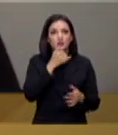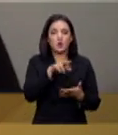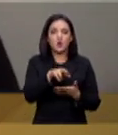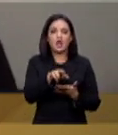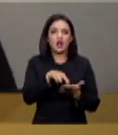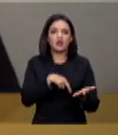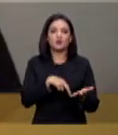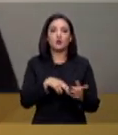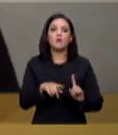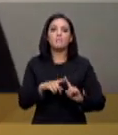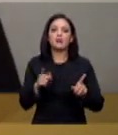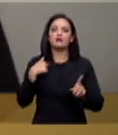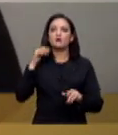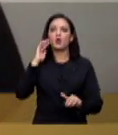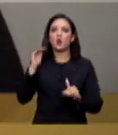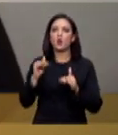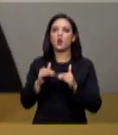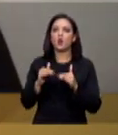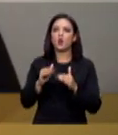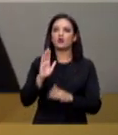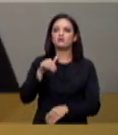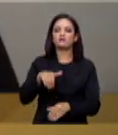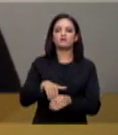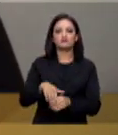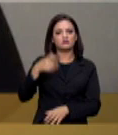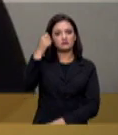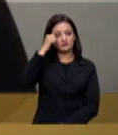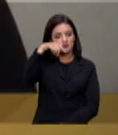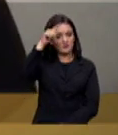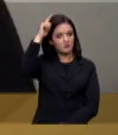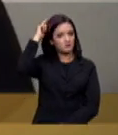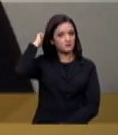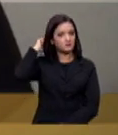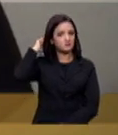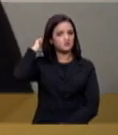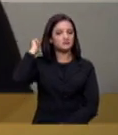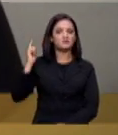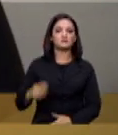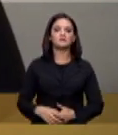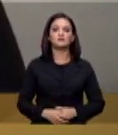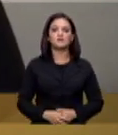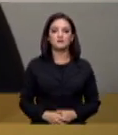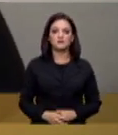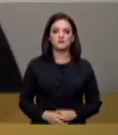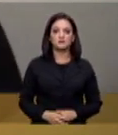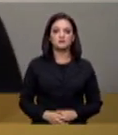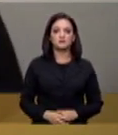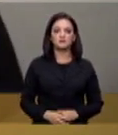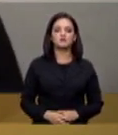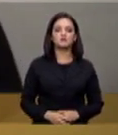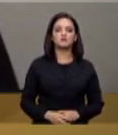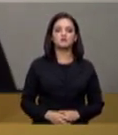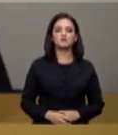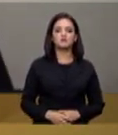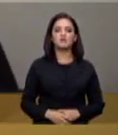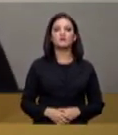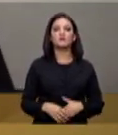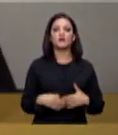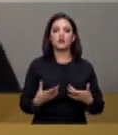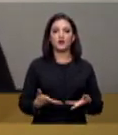que o seguiram, e vou acompanhar a divergência aberta pelo ministro Alexandre de Moraes para